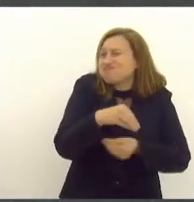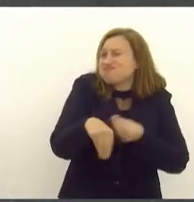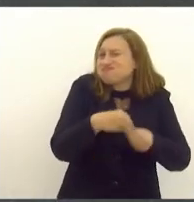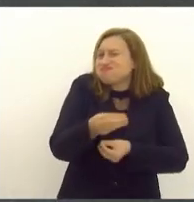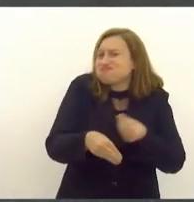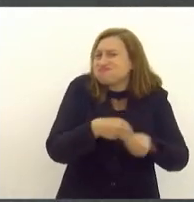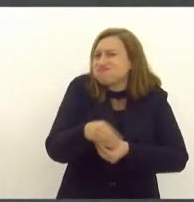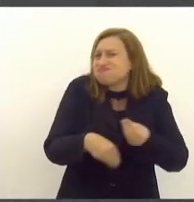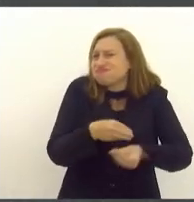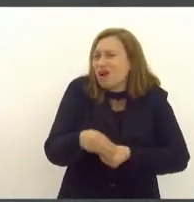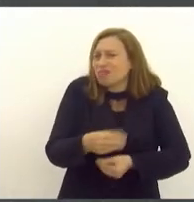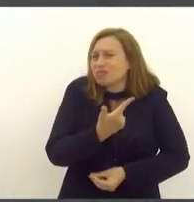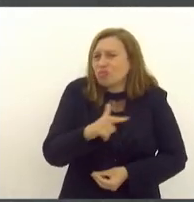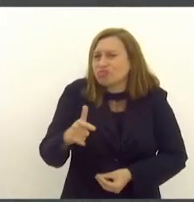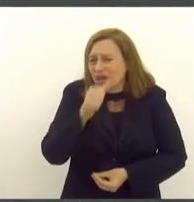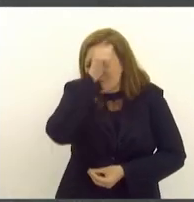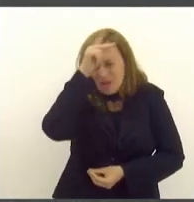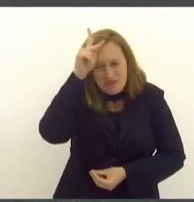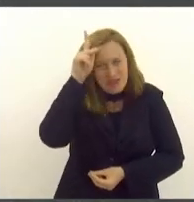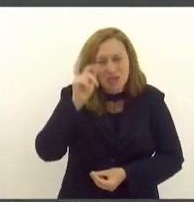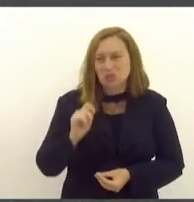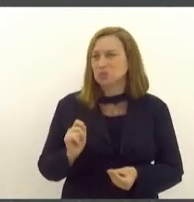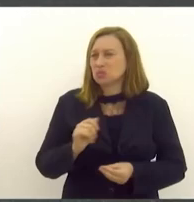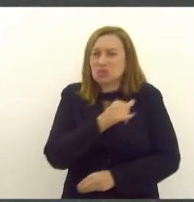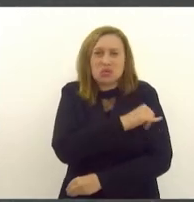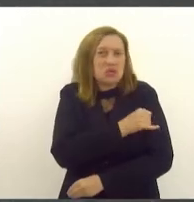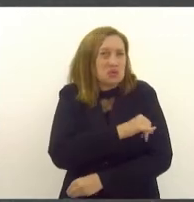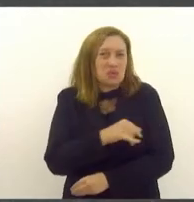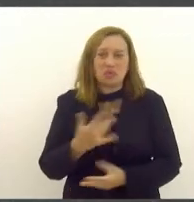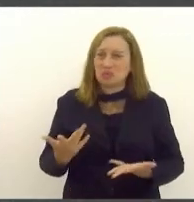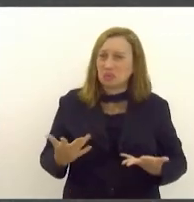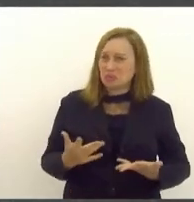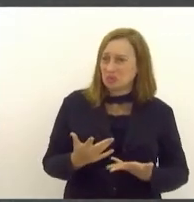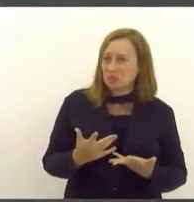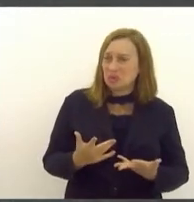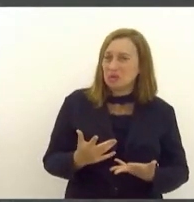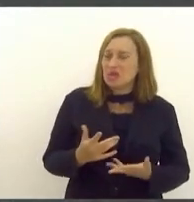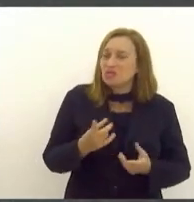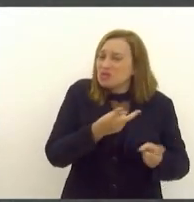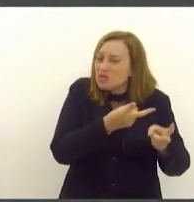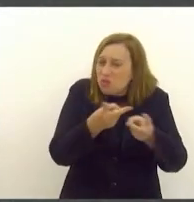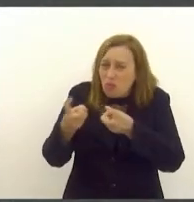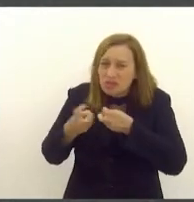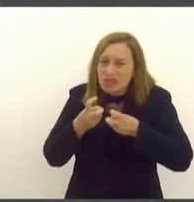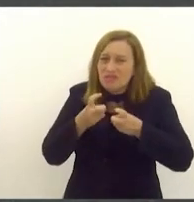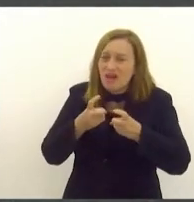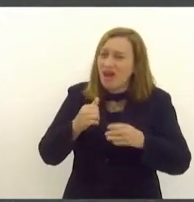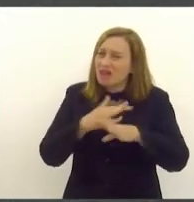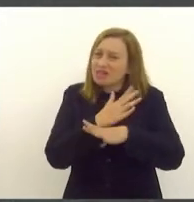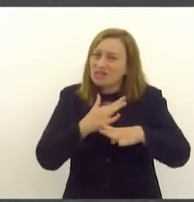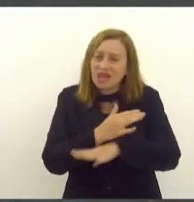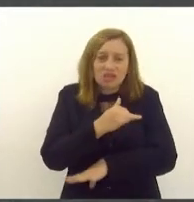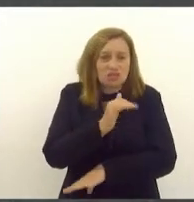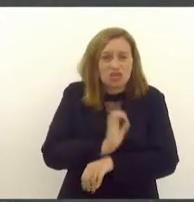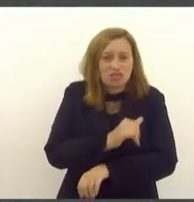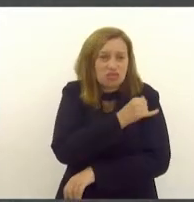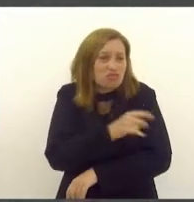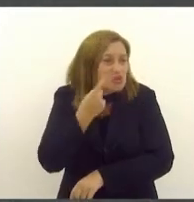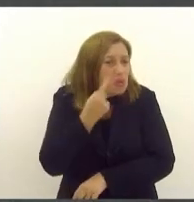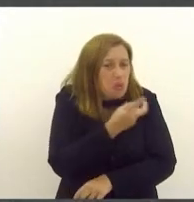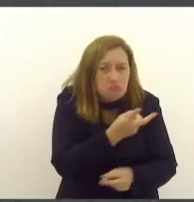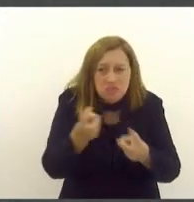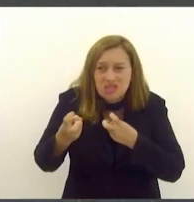não existe Prefeito lá ele tá vazia essa que é uma verdade basta você dar um giro na cidade do Rio de Janeiro que você vai ver